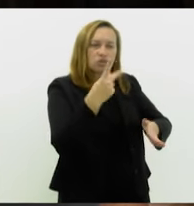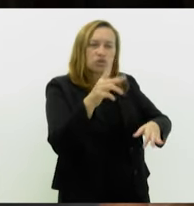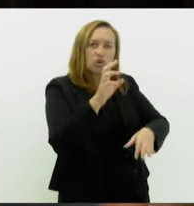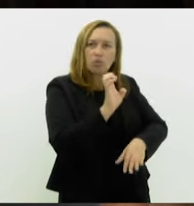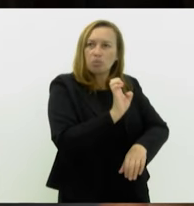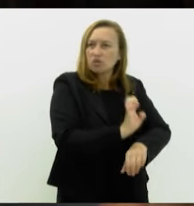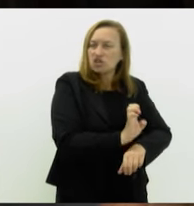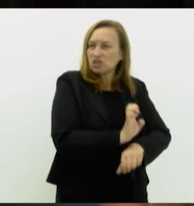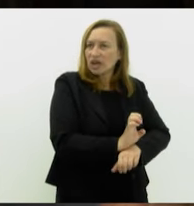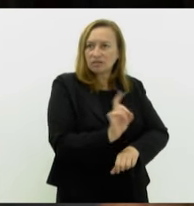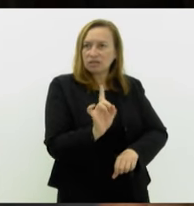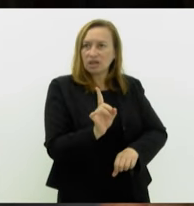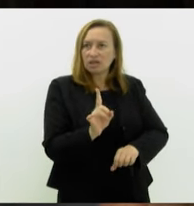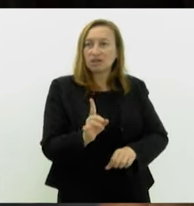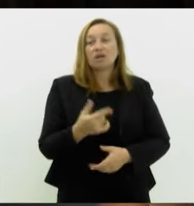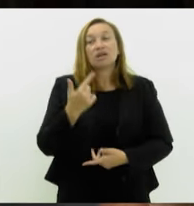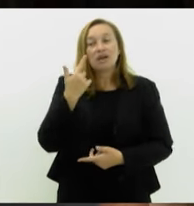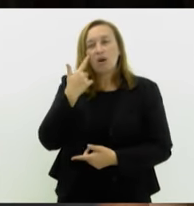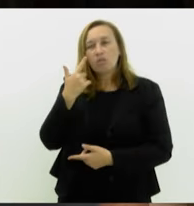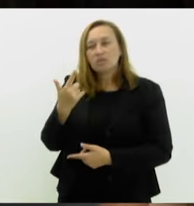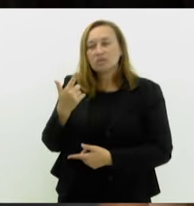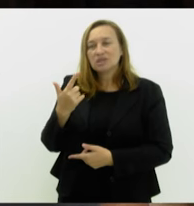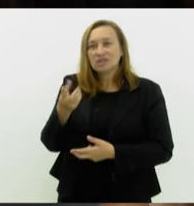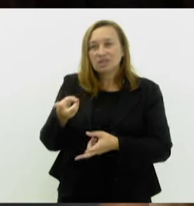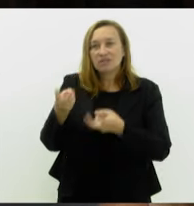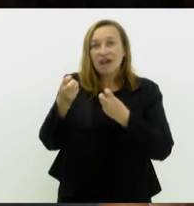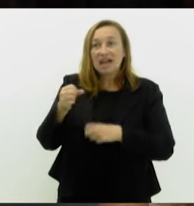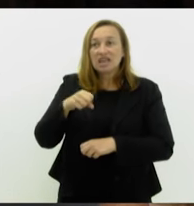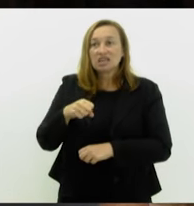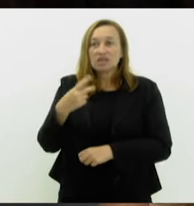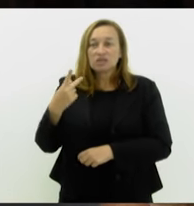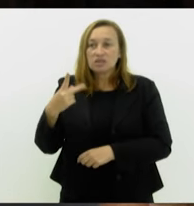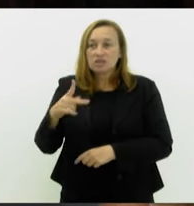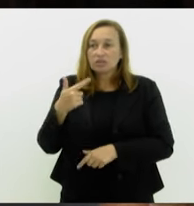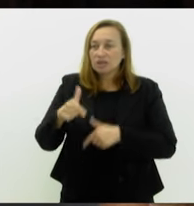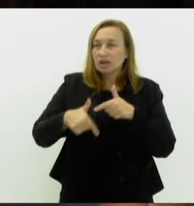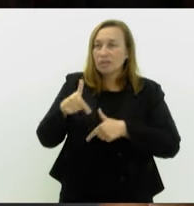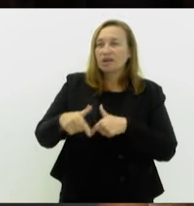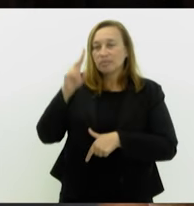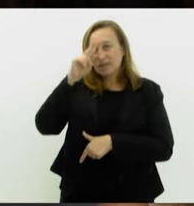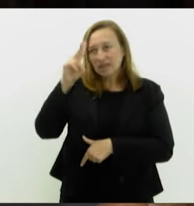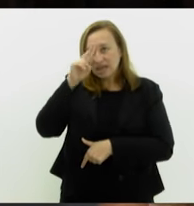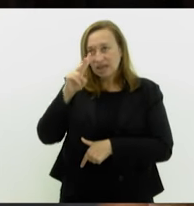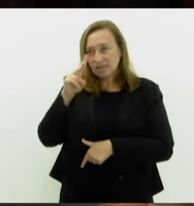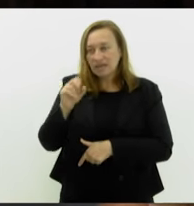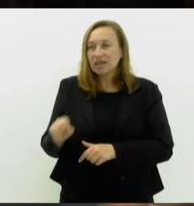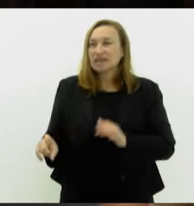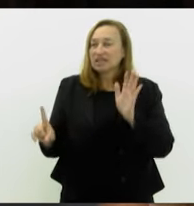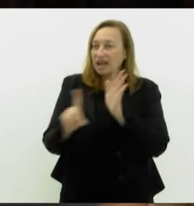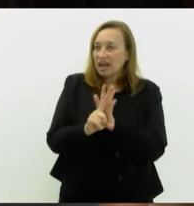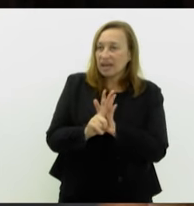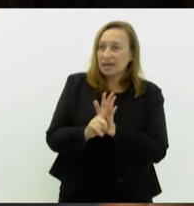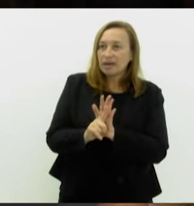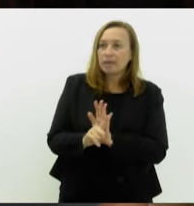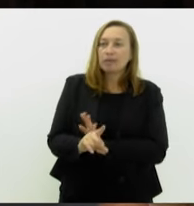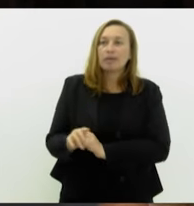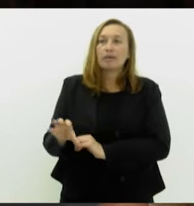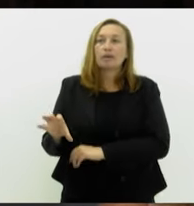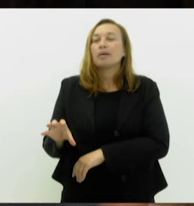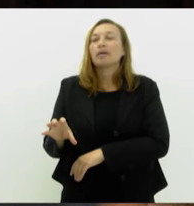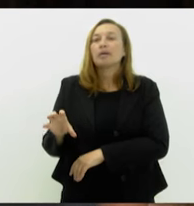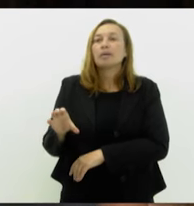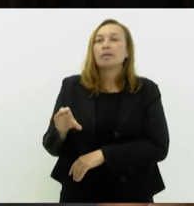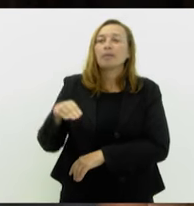ela sua peregrinação me lembra a peregrinação da Lei Maria da Penha nós ouvimos o Brasil inteiro para fazer o texto daquela lei porque a gente precisava